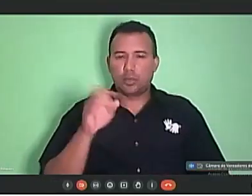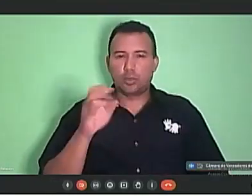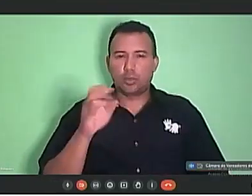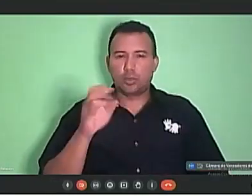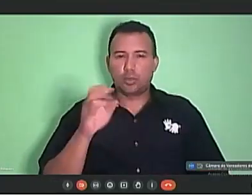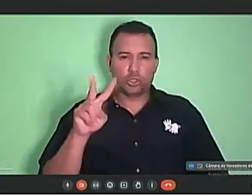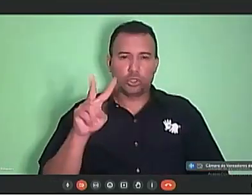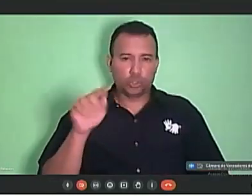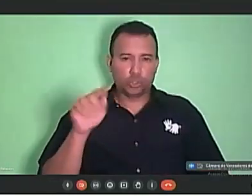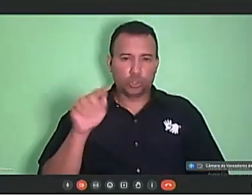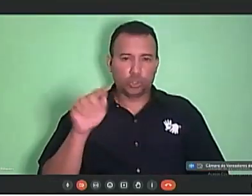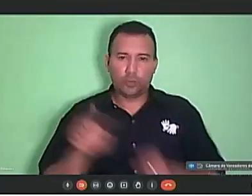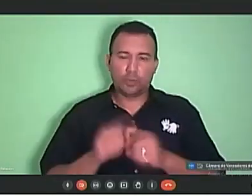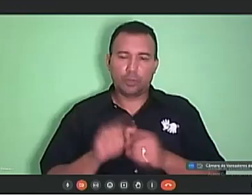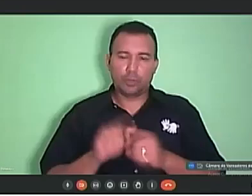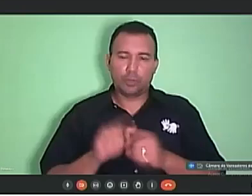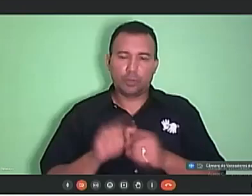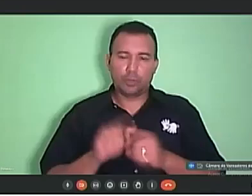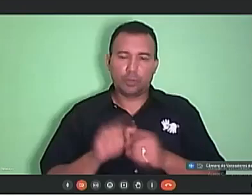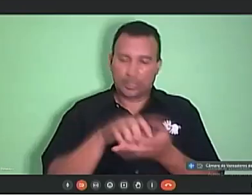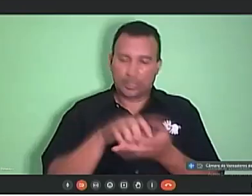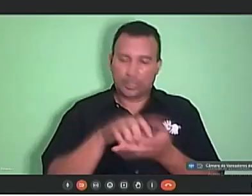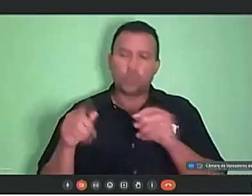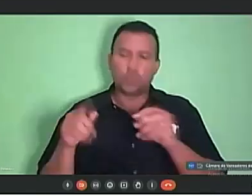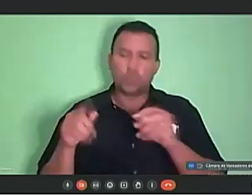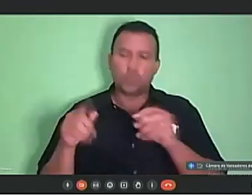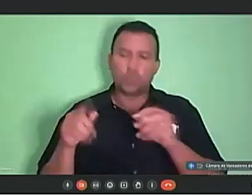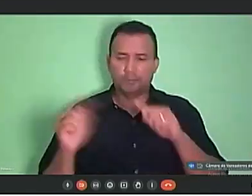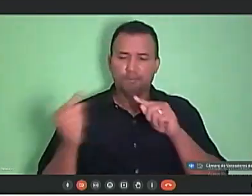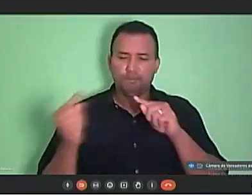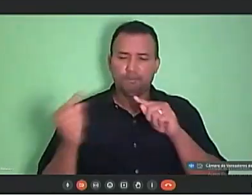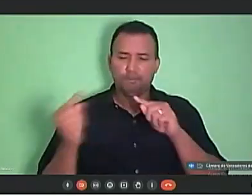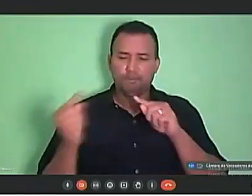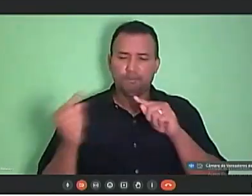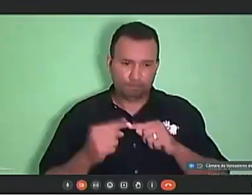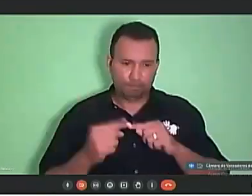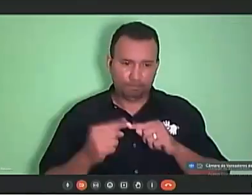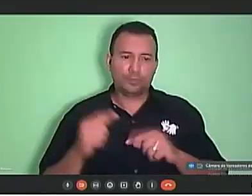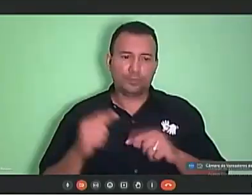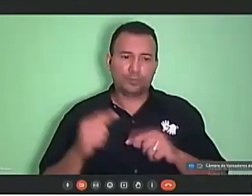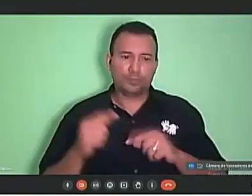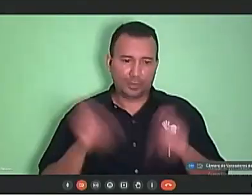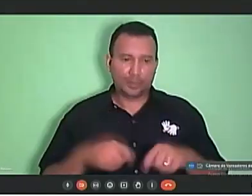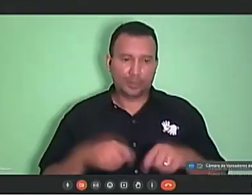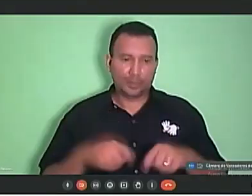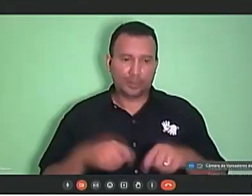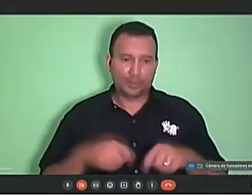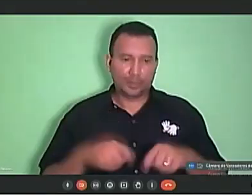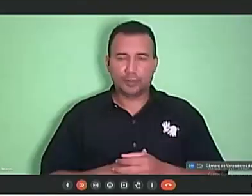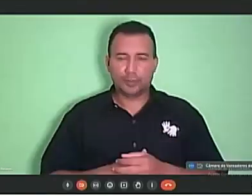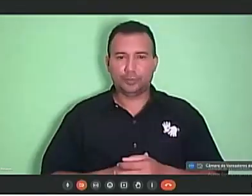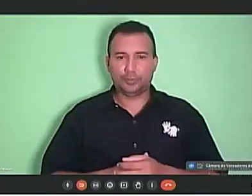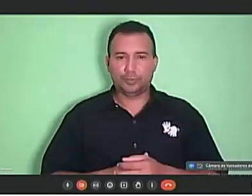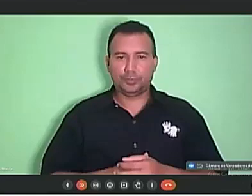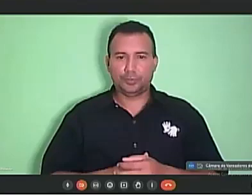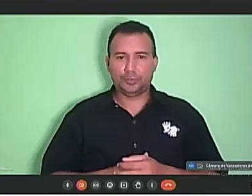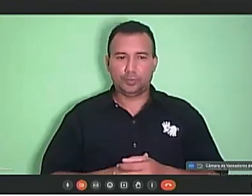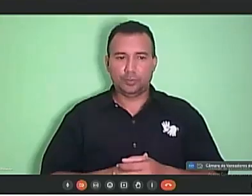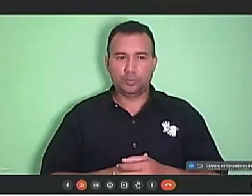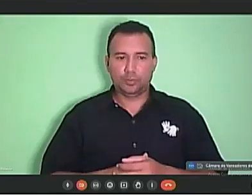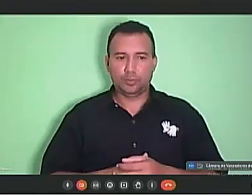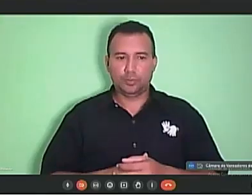União também. Todos eles têm viabilidade para ser executado esse sistema. Então, vamos